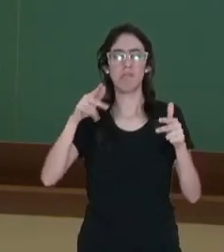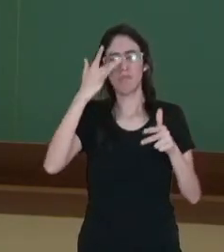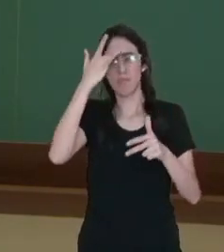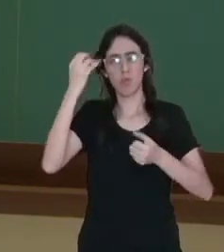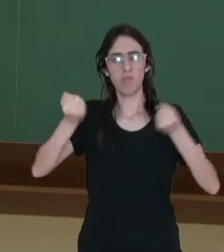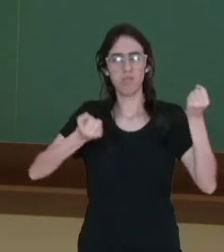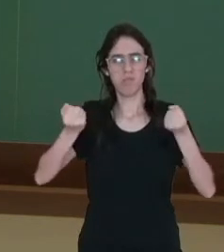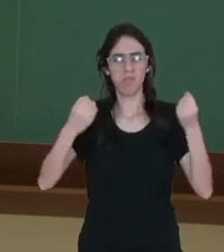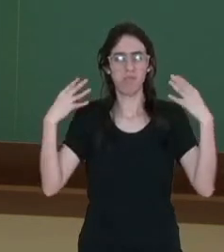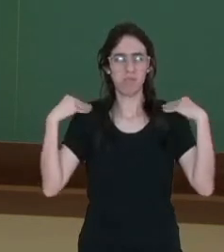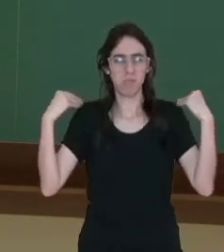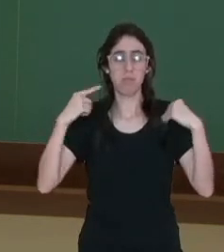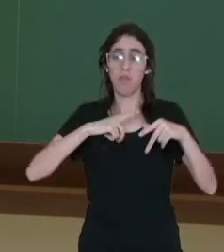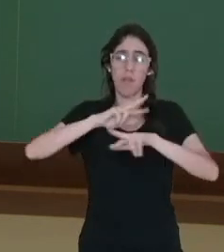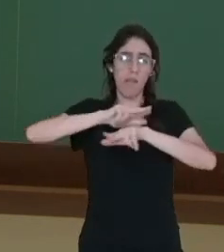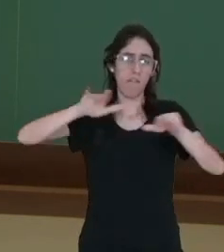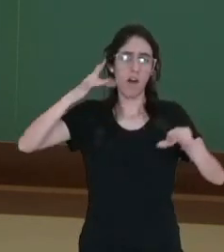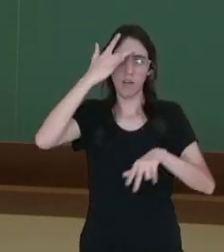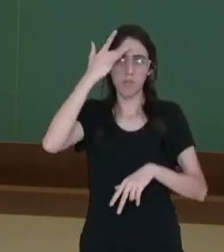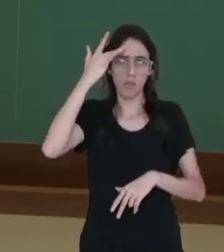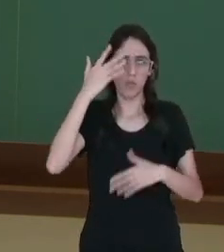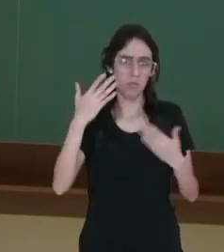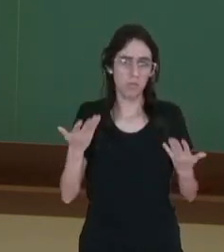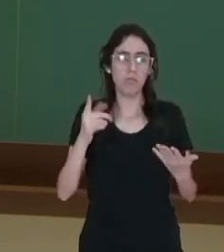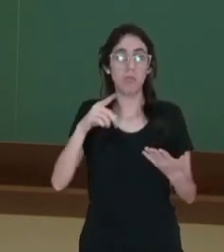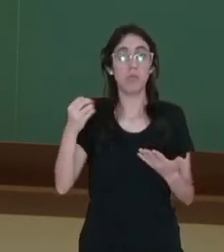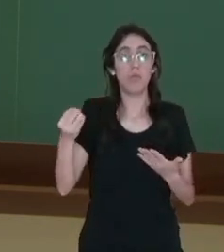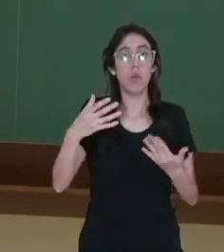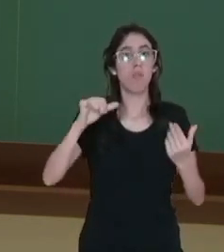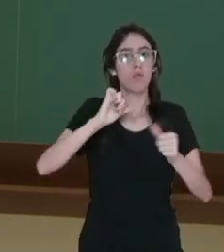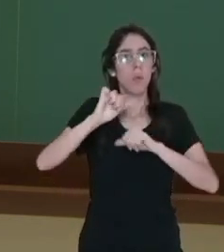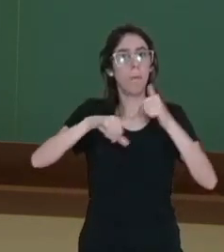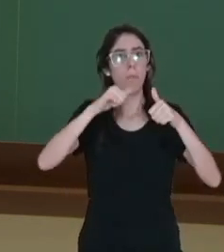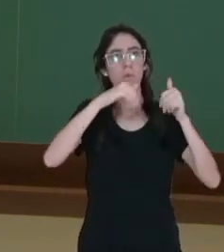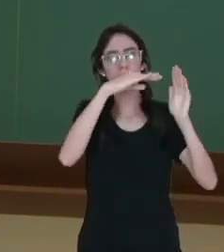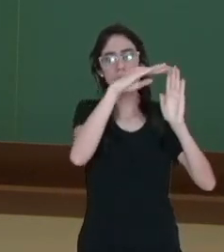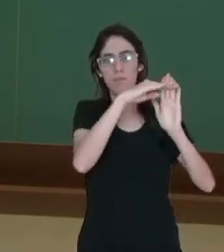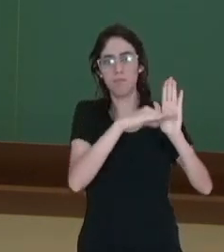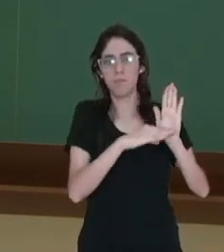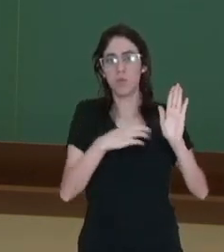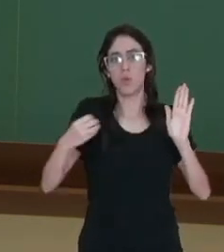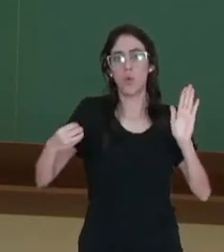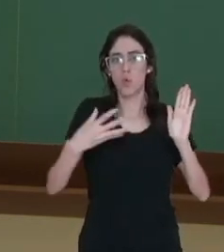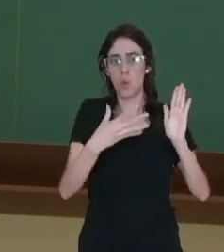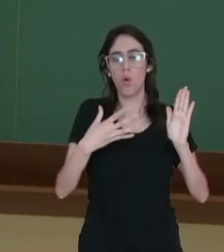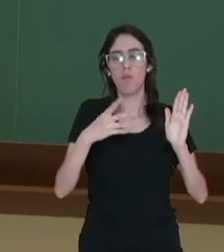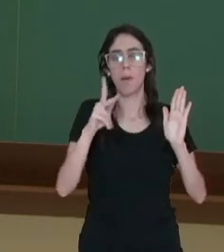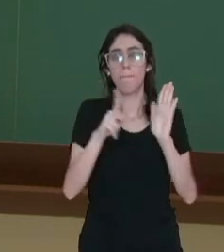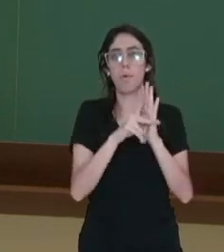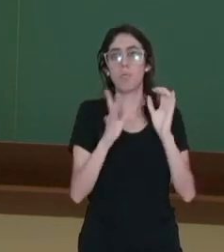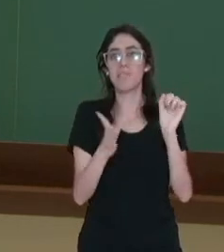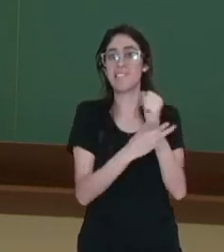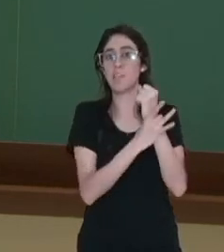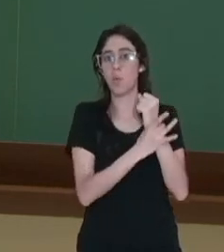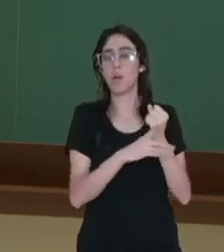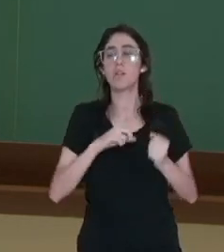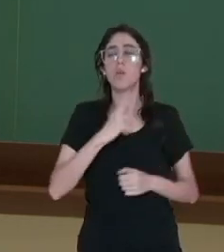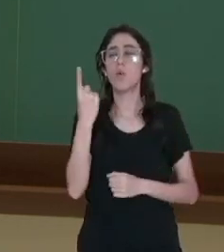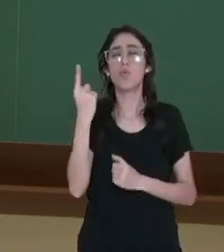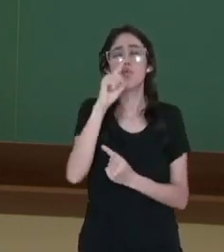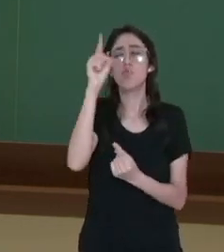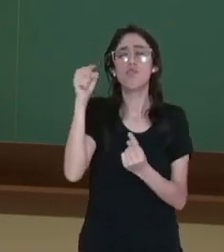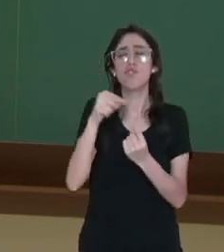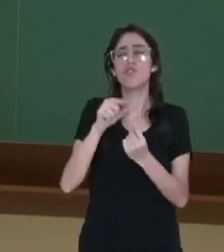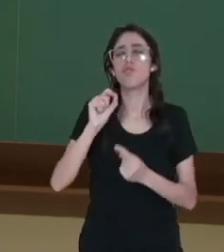para os diversos usuários do trânsito. Então ela deu uma modernizada nos aspectos principalmente da área de segurança, com um objetivo